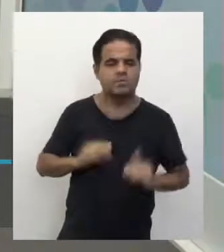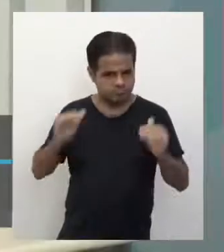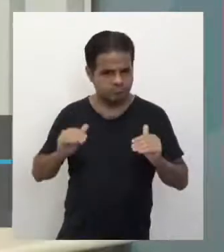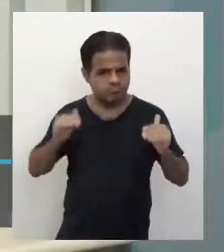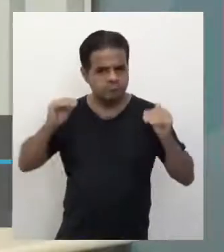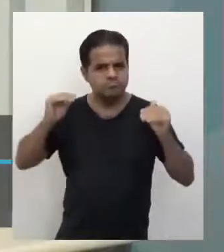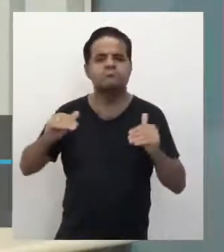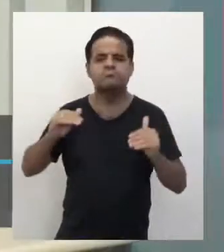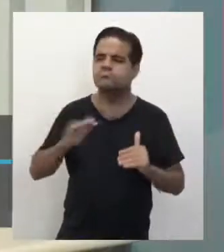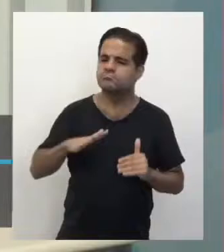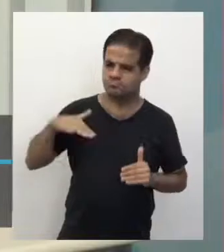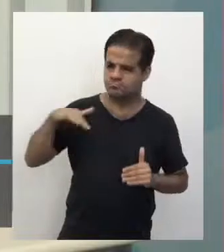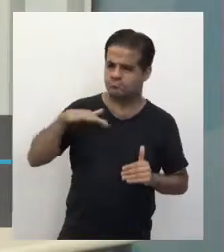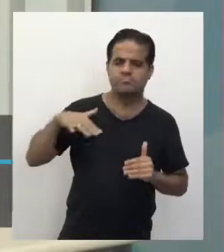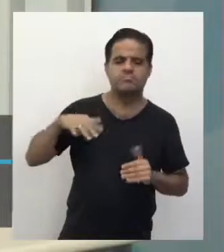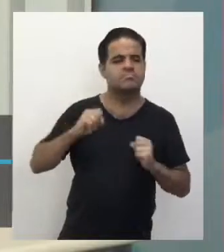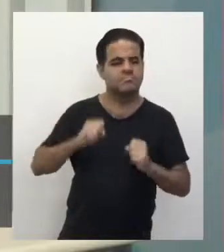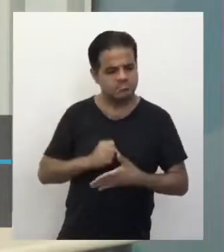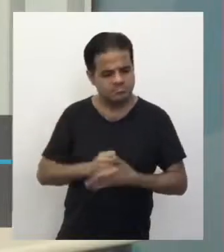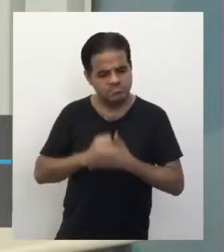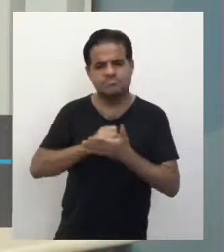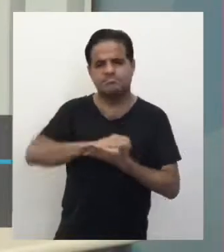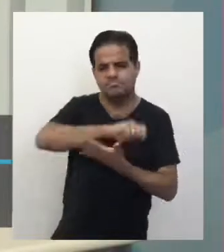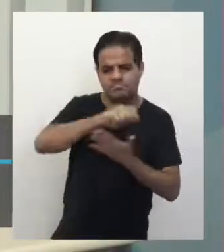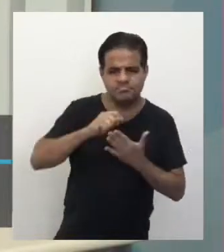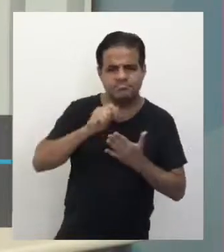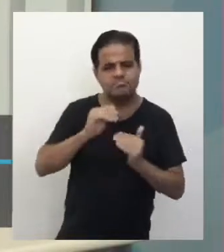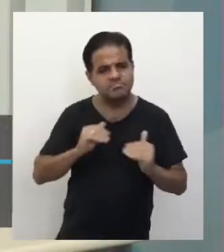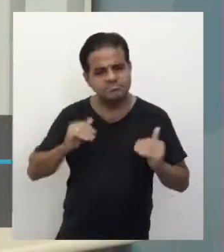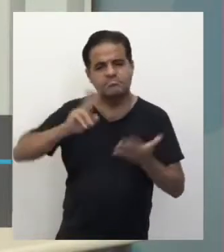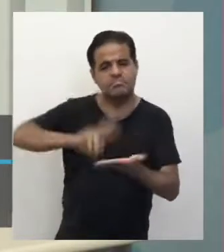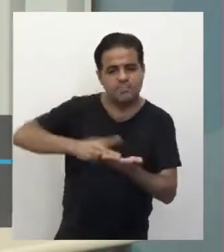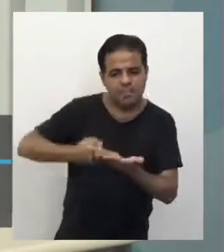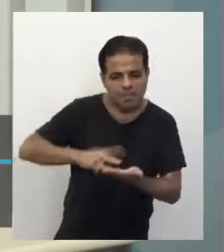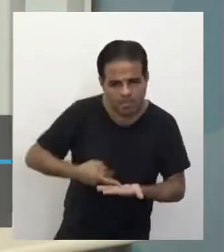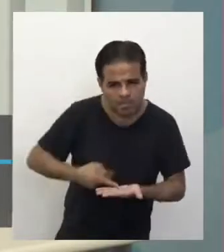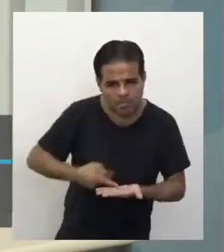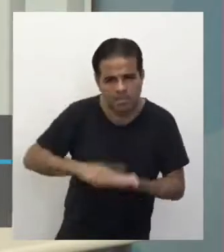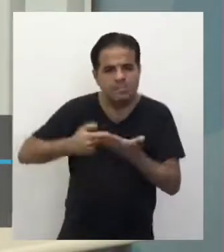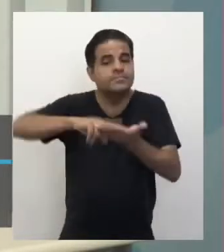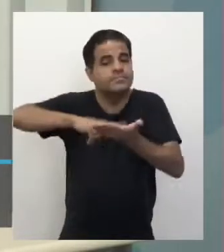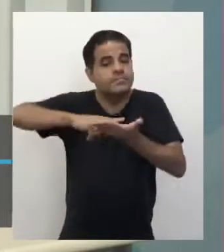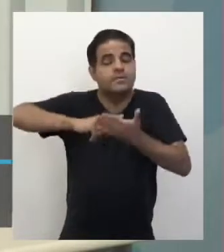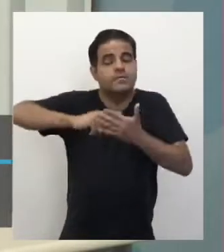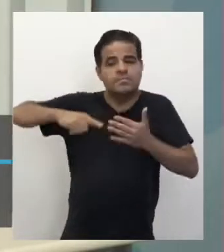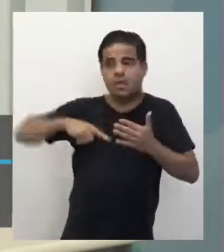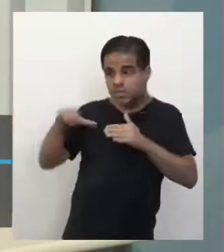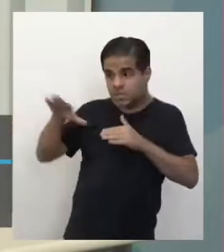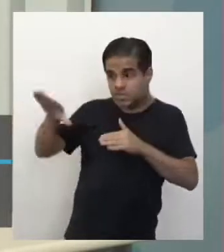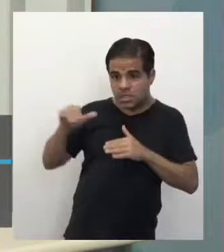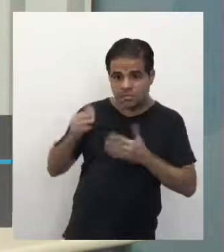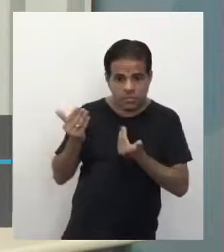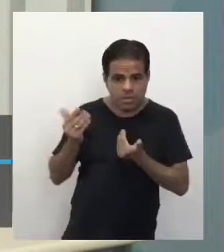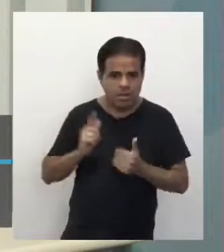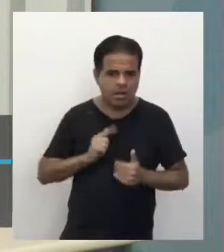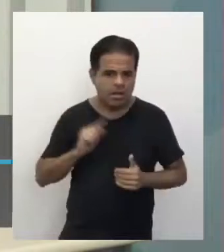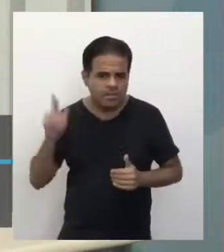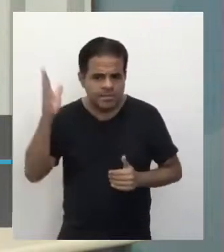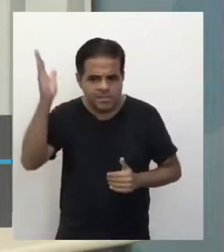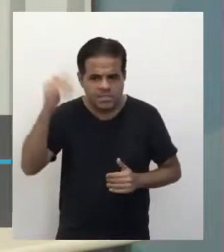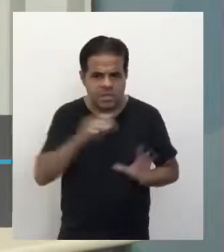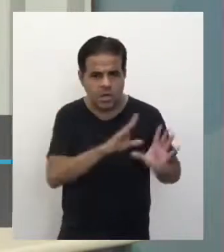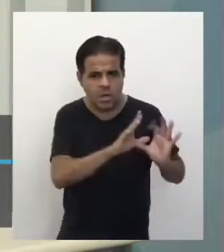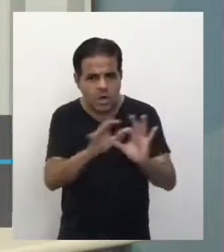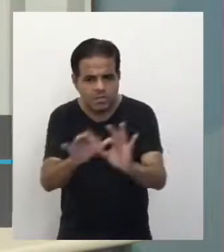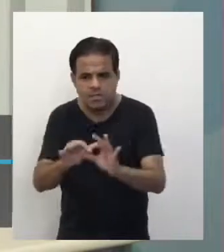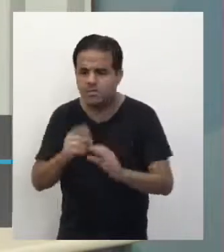eu sou autoridade. Então, podemos levar aí para vários níveis aí da interpretação. Mas aí tá assim, chama o jovem. Será que o jovem aí, nesse contexto, isso